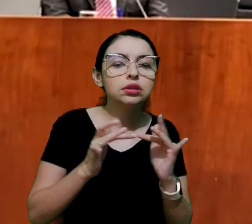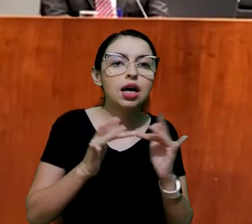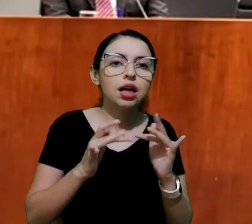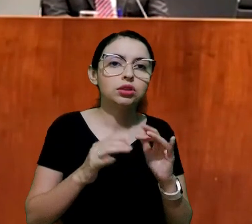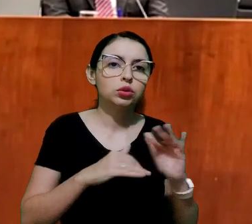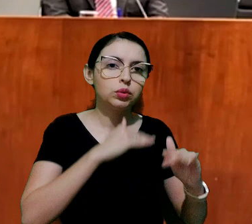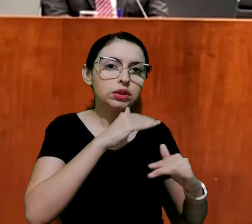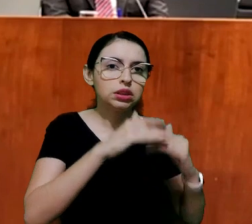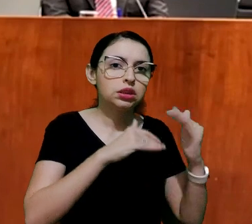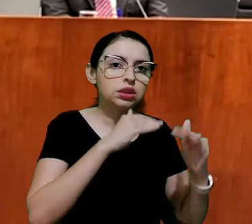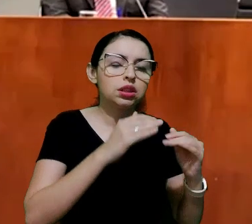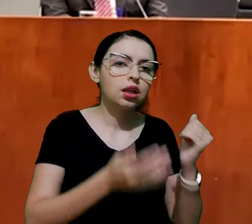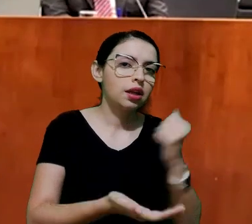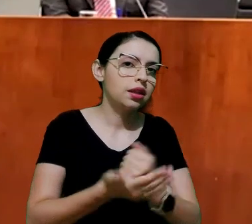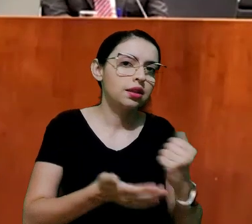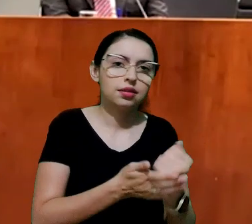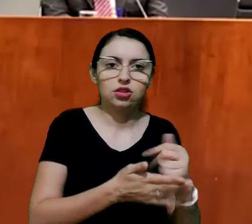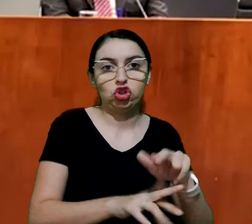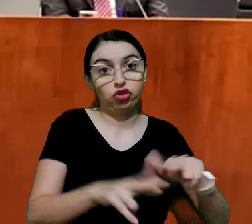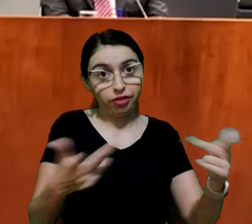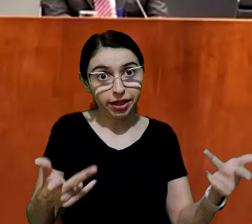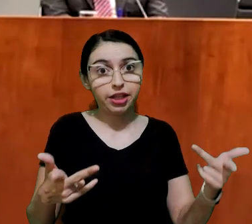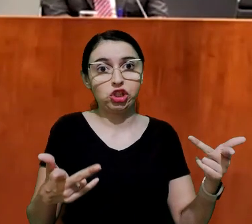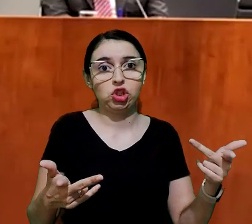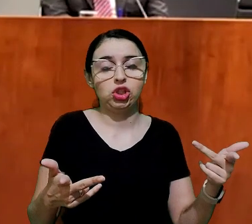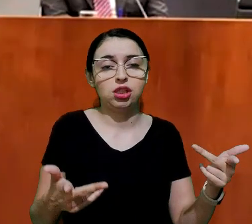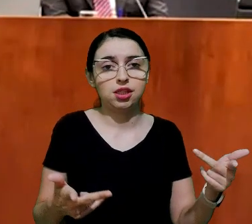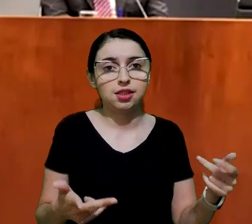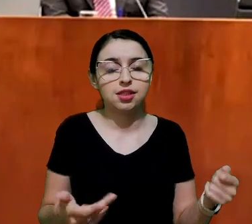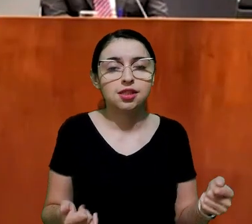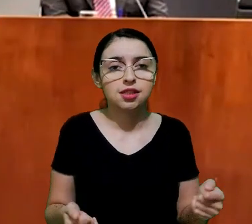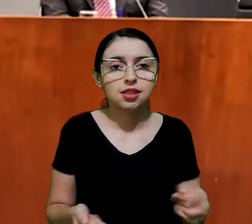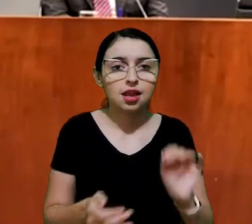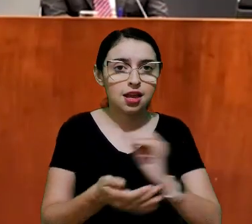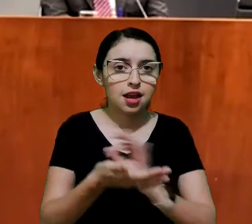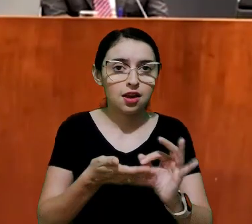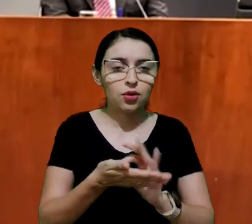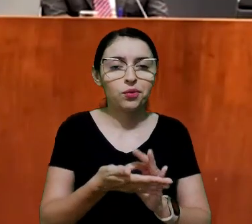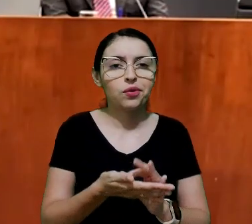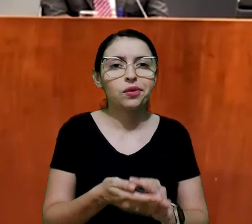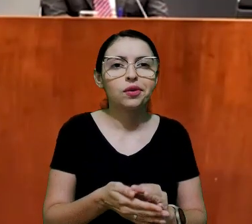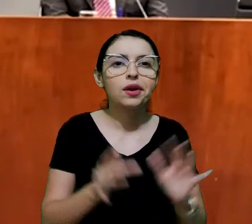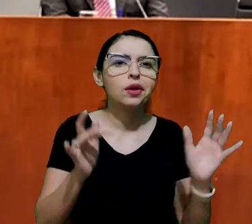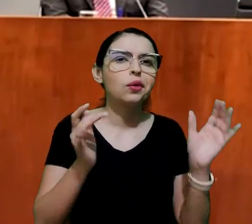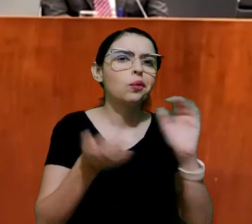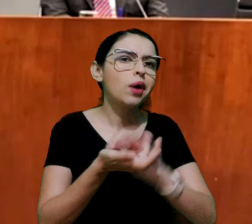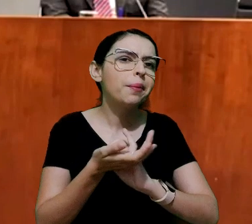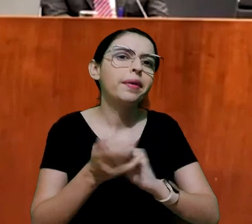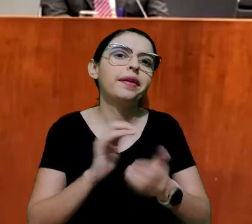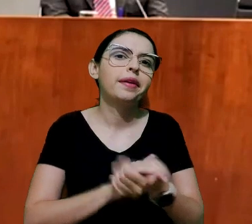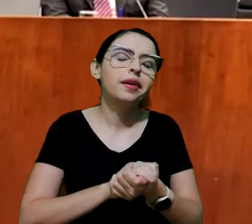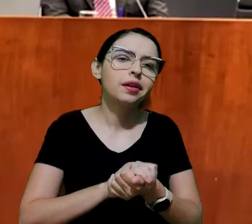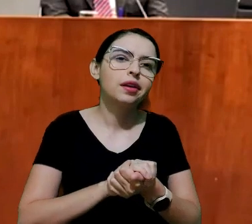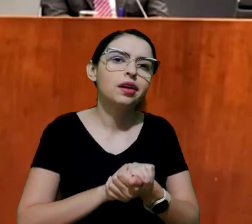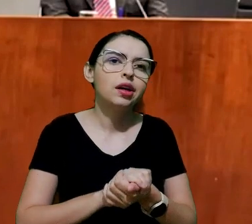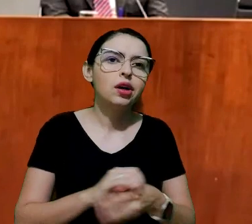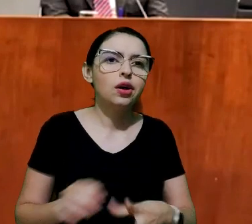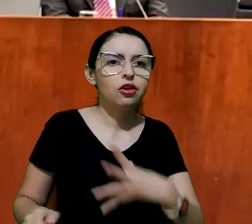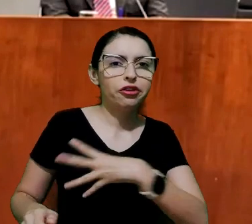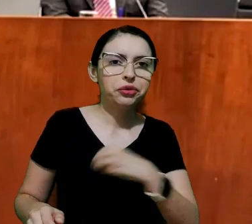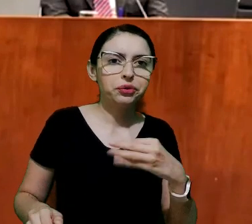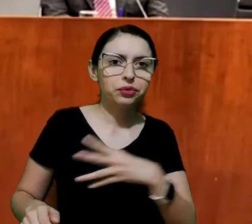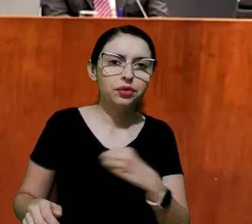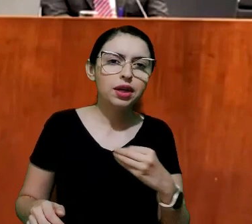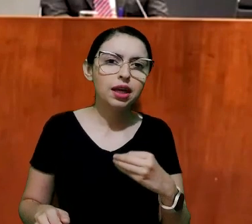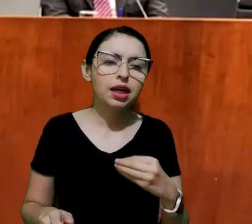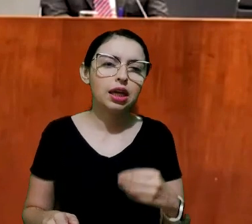não é algo que se registra. E como este afeto, tanto na questão do cônjuge, no companheiro, do reconhecimento da filiação socioafetiva,